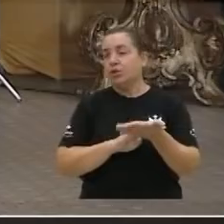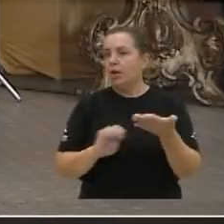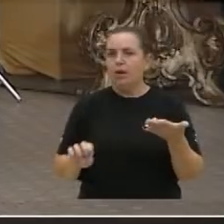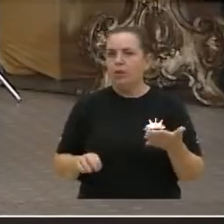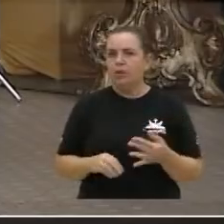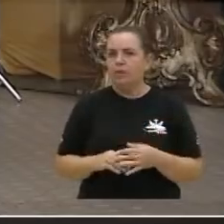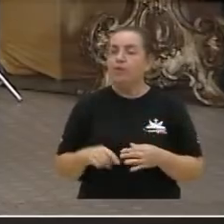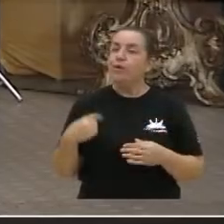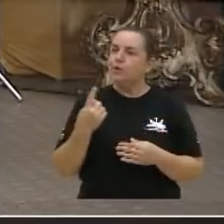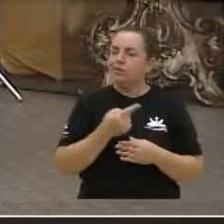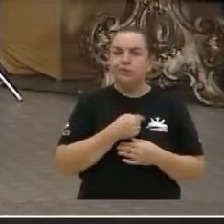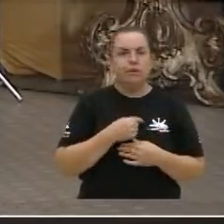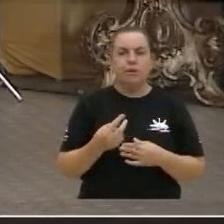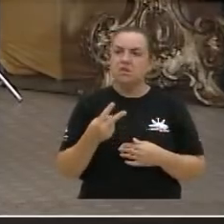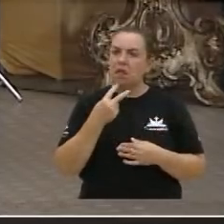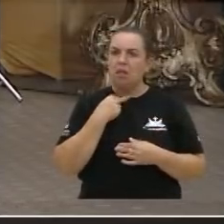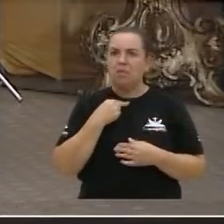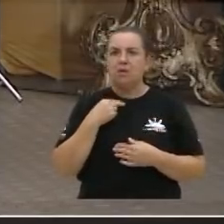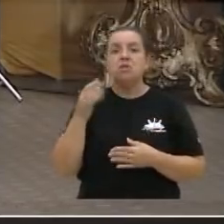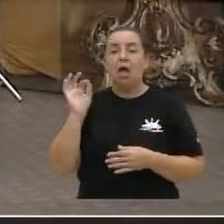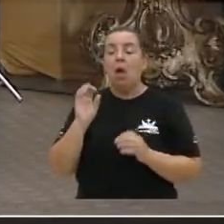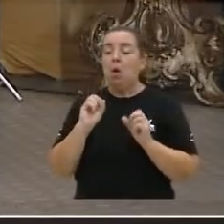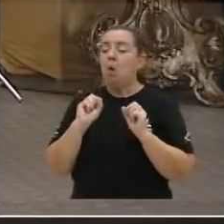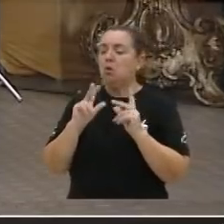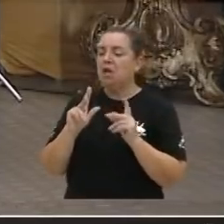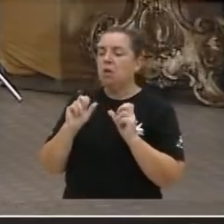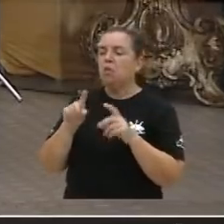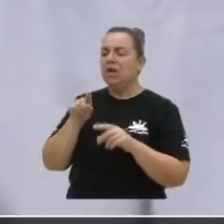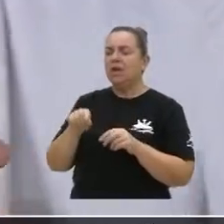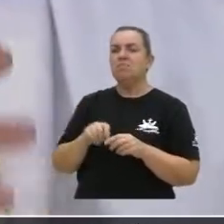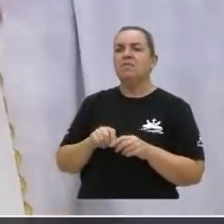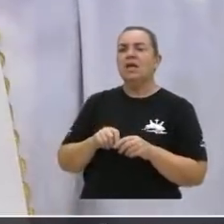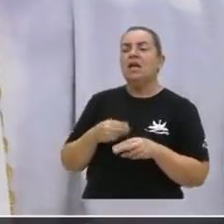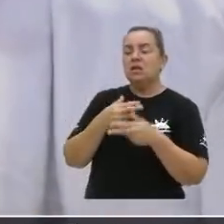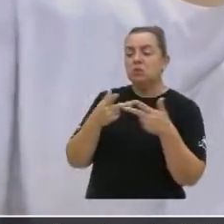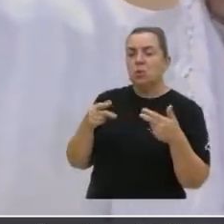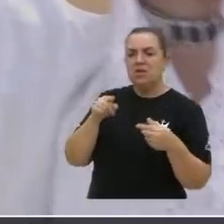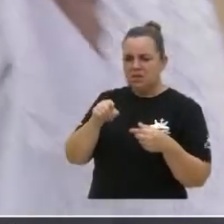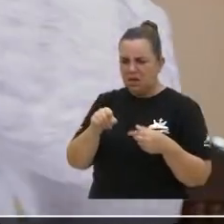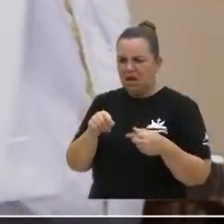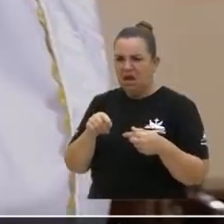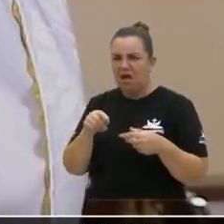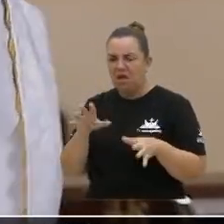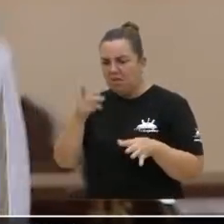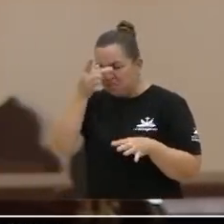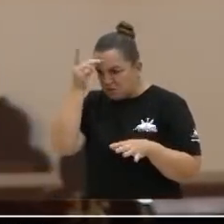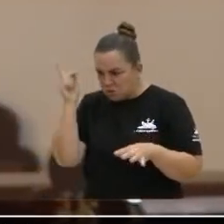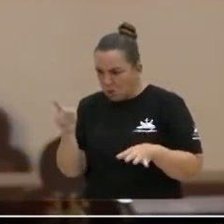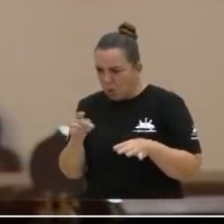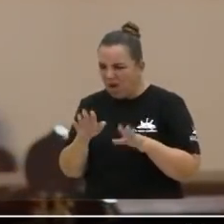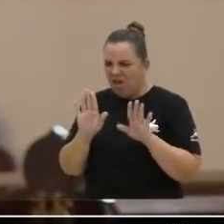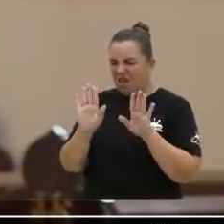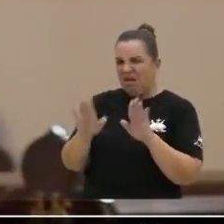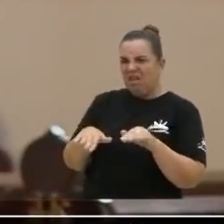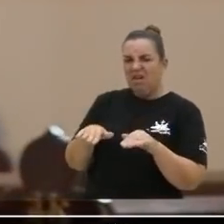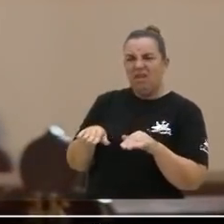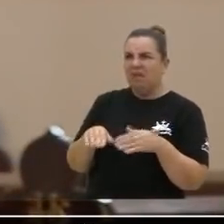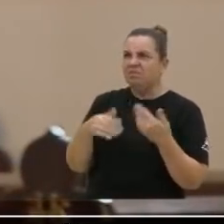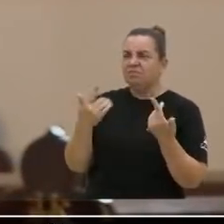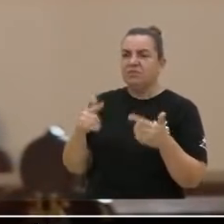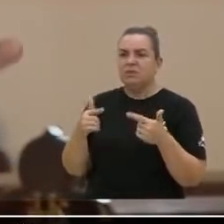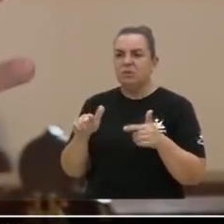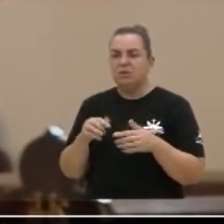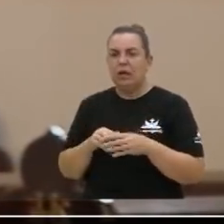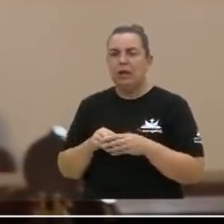Nunca se poderá legitimar qualquer ação que faça o ser humano perder